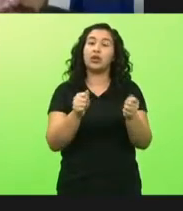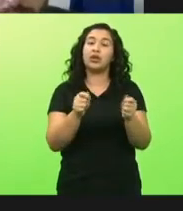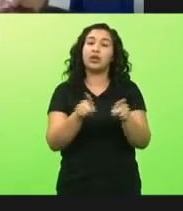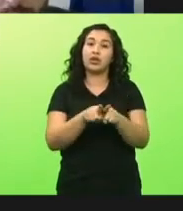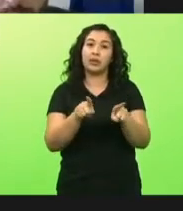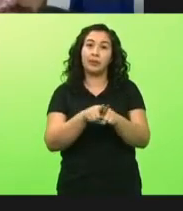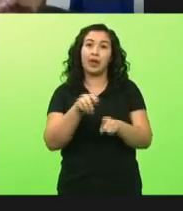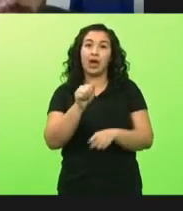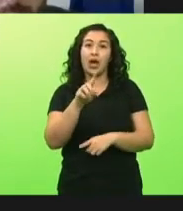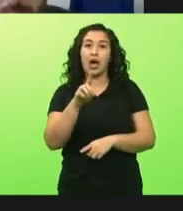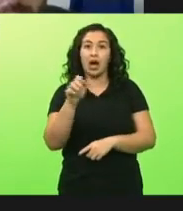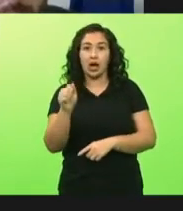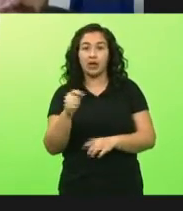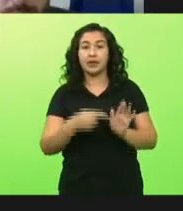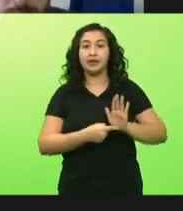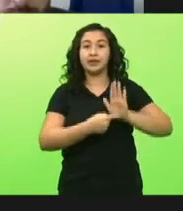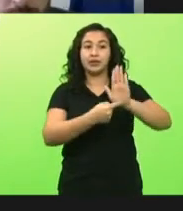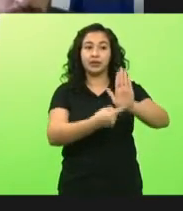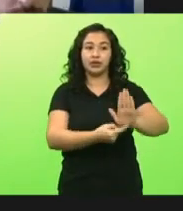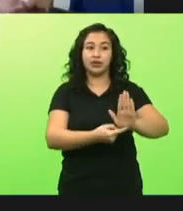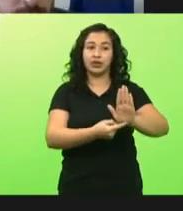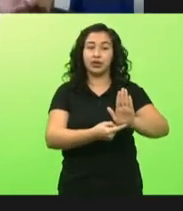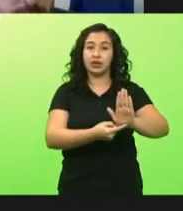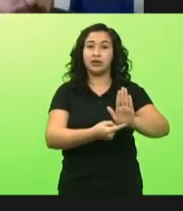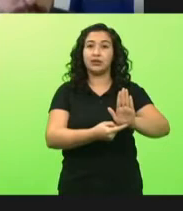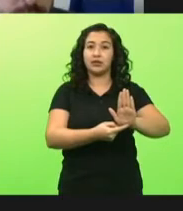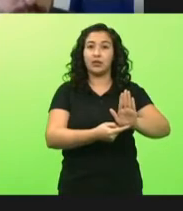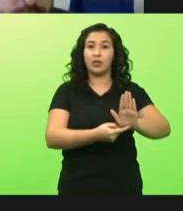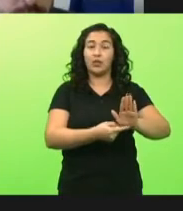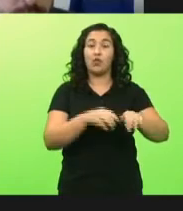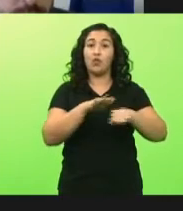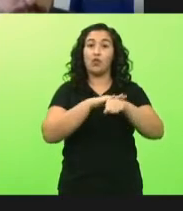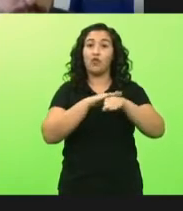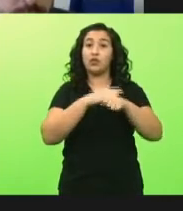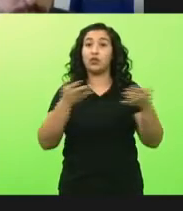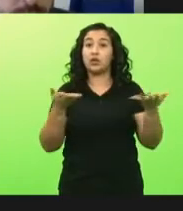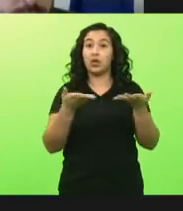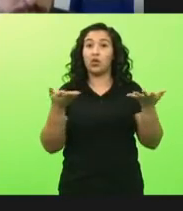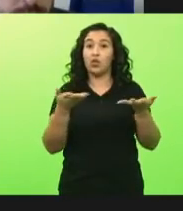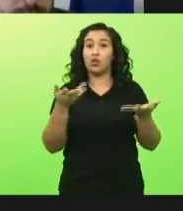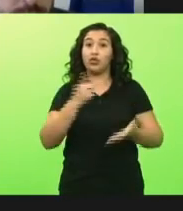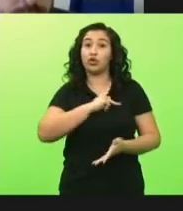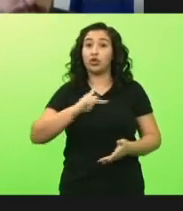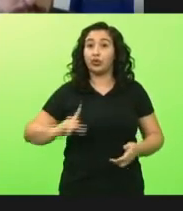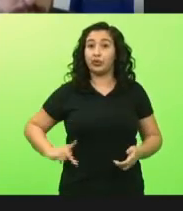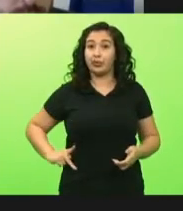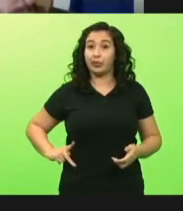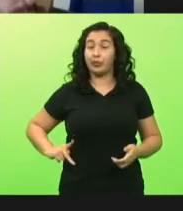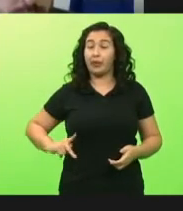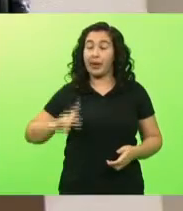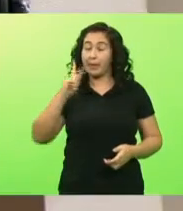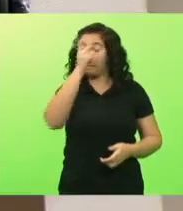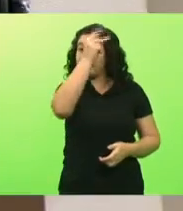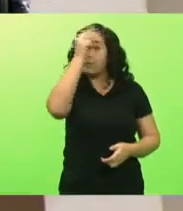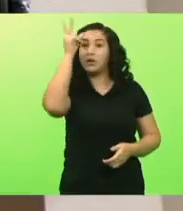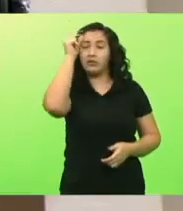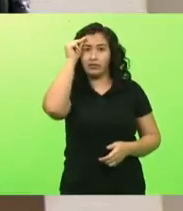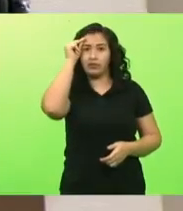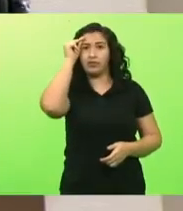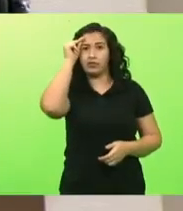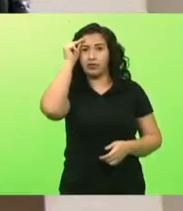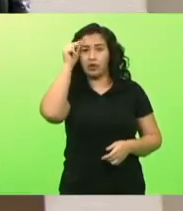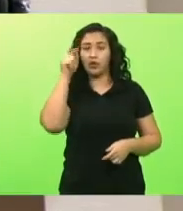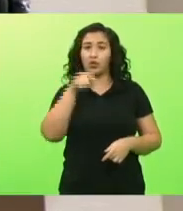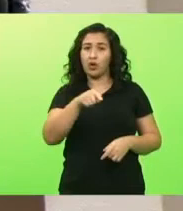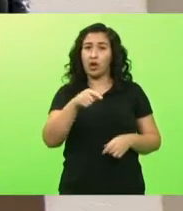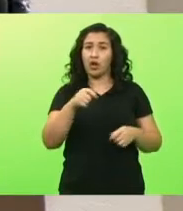à indicação da deputada Ada. Conversei hoje também com o prefeito Murialdo, que pediu nosso apoio. Como a deputada Ada já